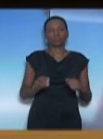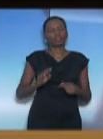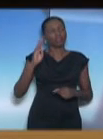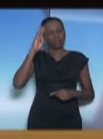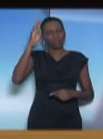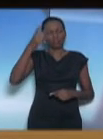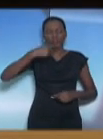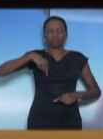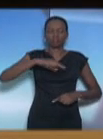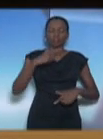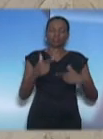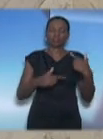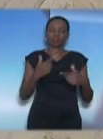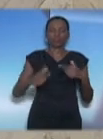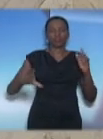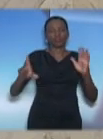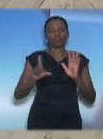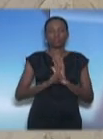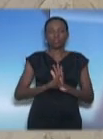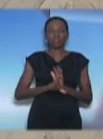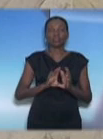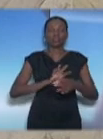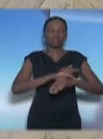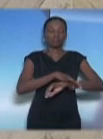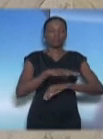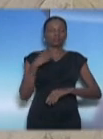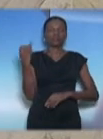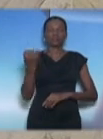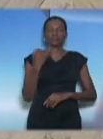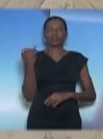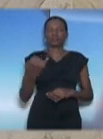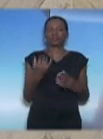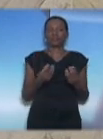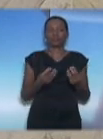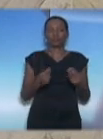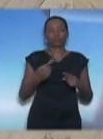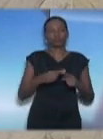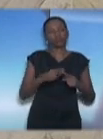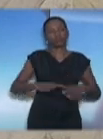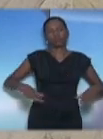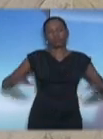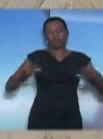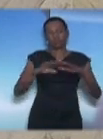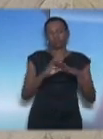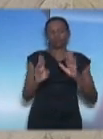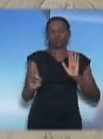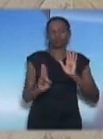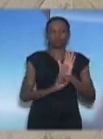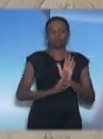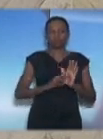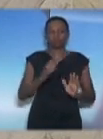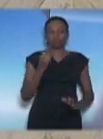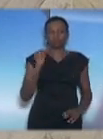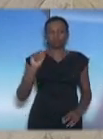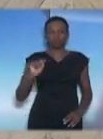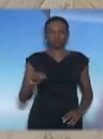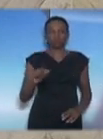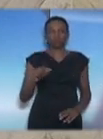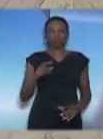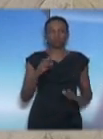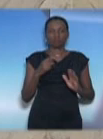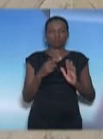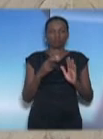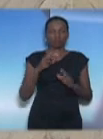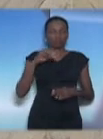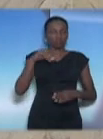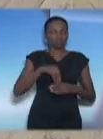eu acho que a questão da segurança é uma coisa de suma importância, porque todos nós aqui representamos milhares de eleitores e